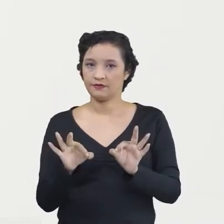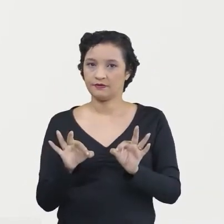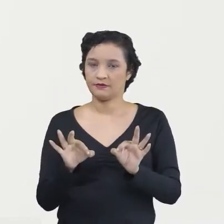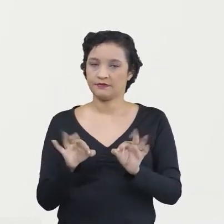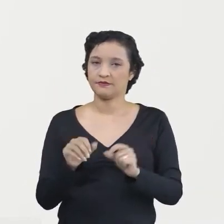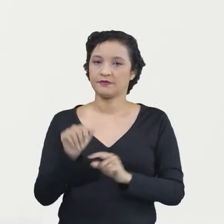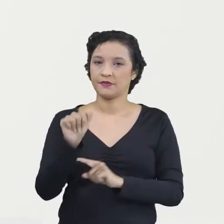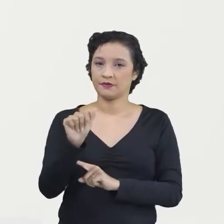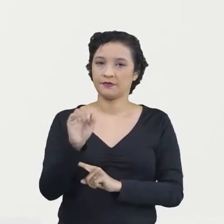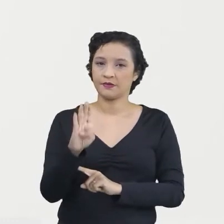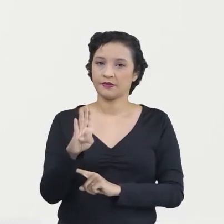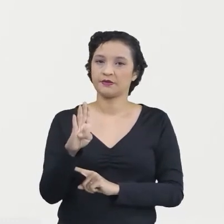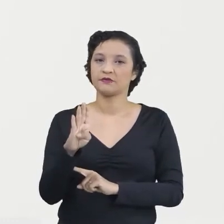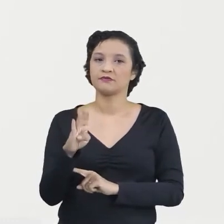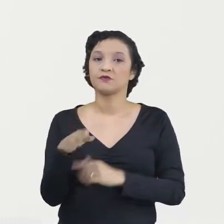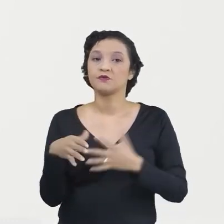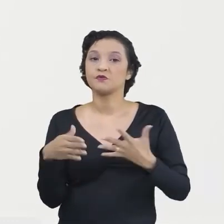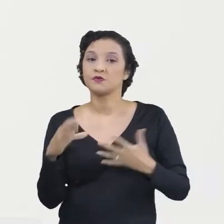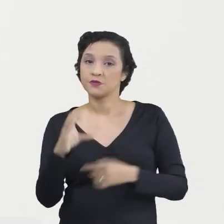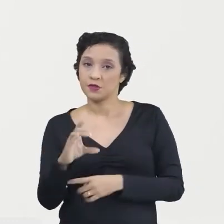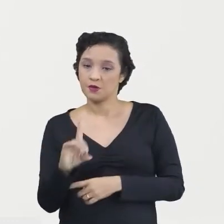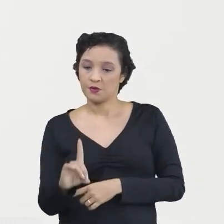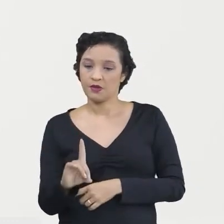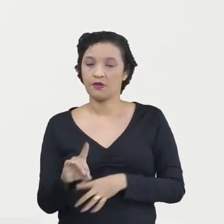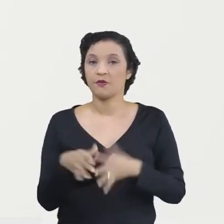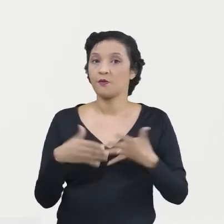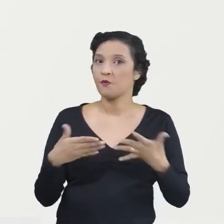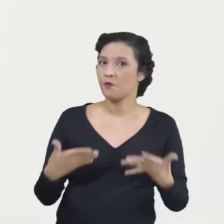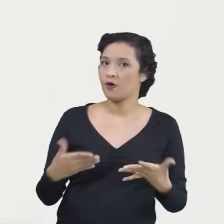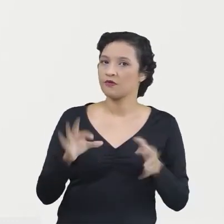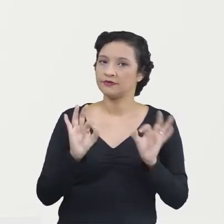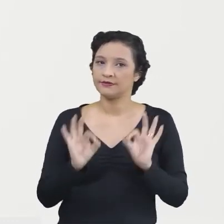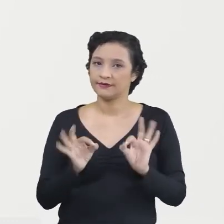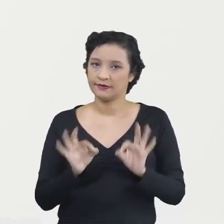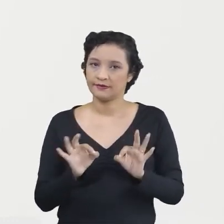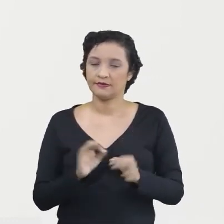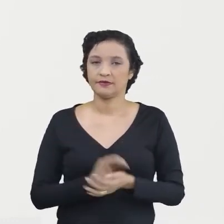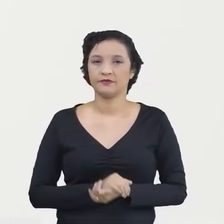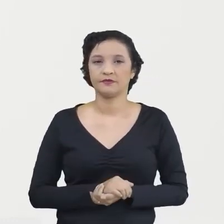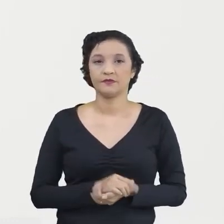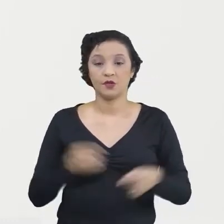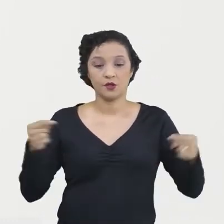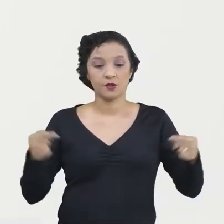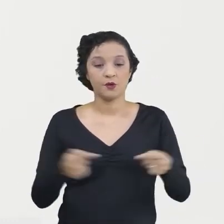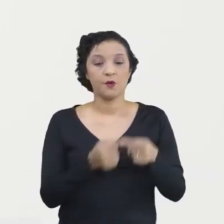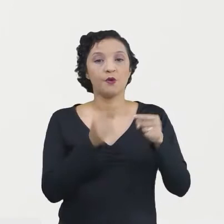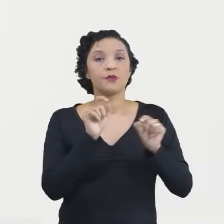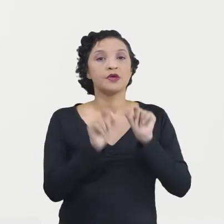adequada. Que refere-se a qual linguagem? A linguagem